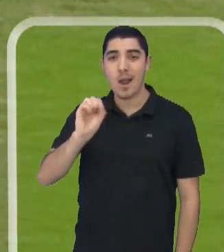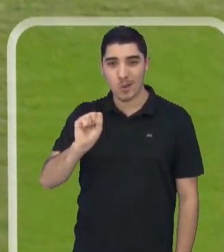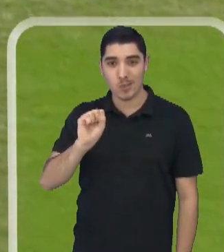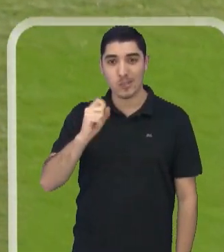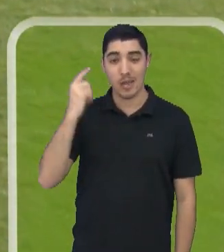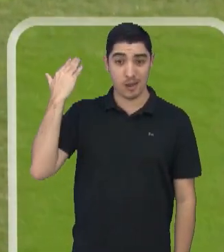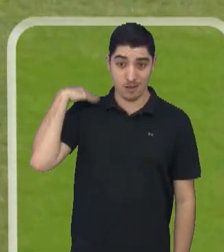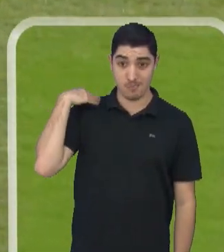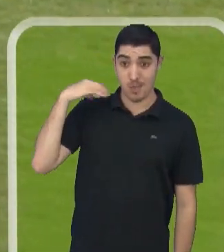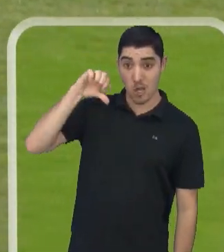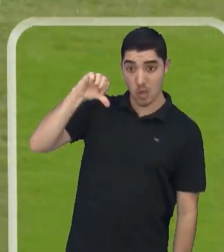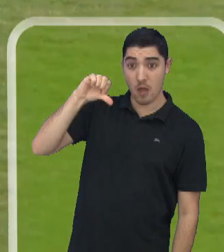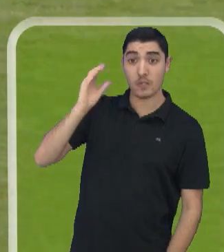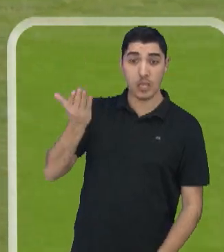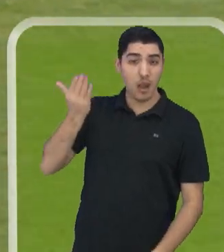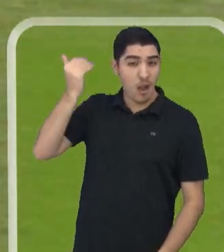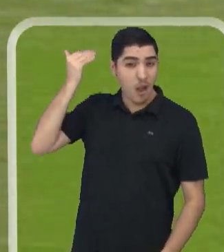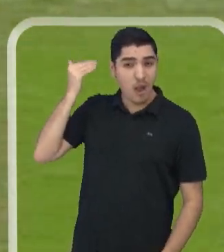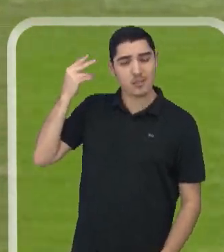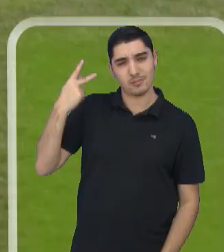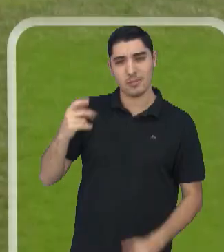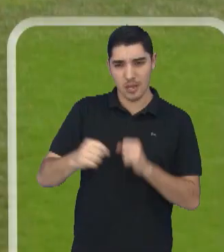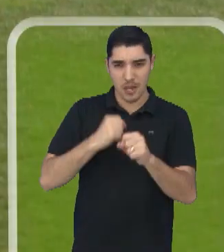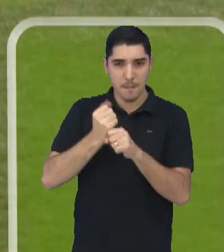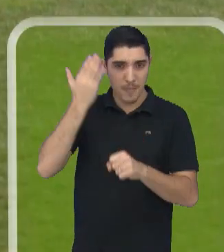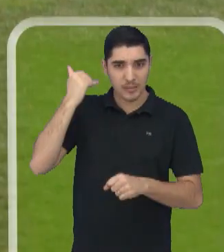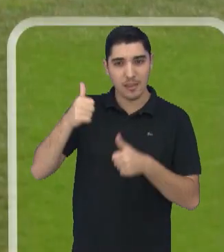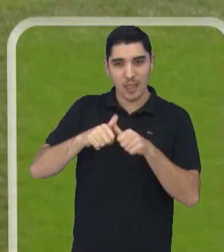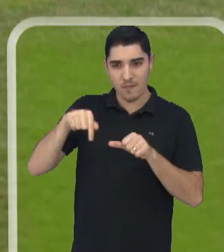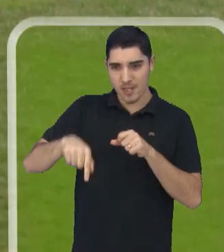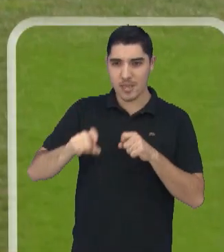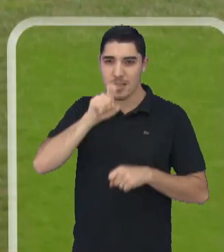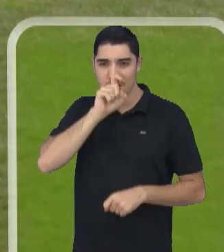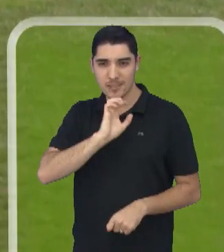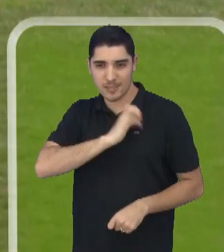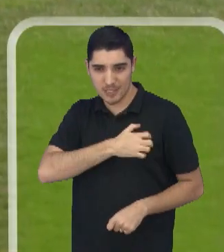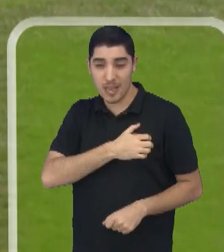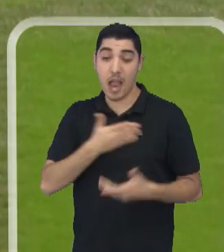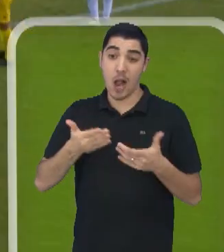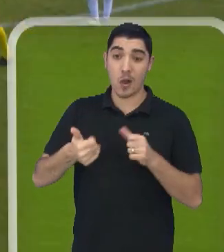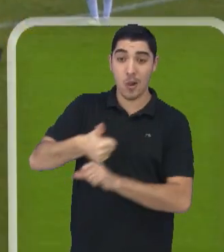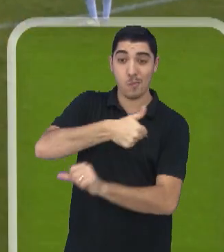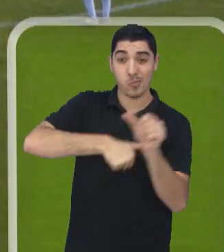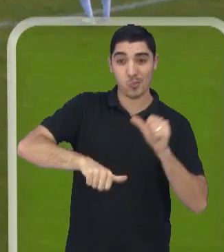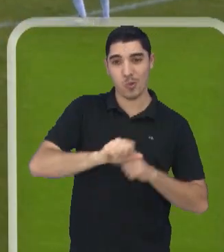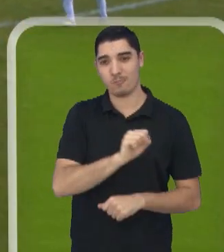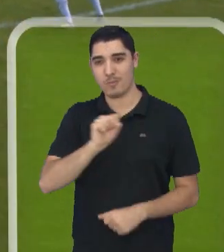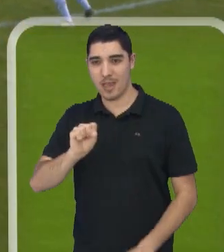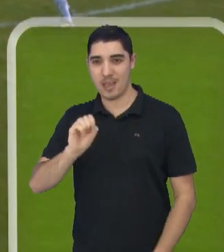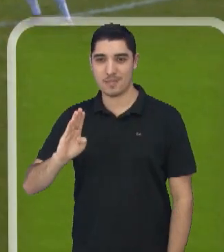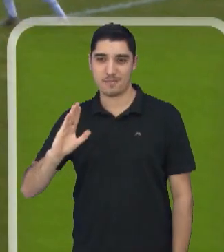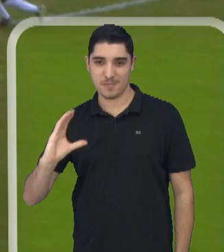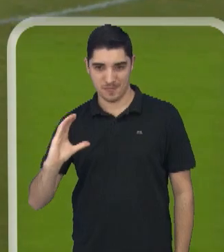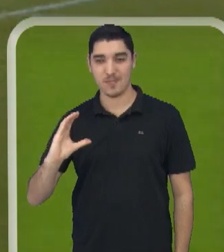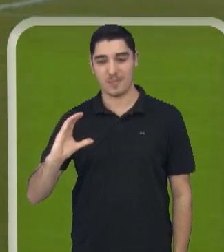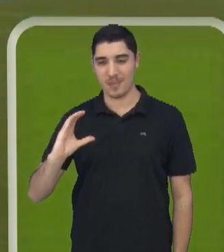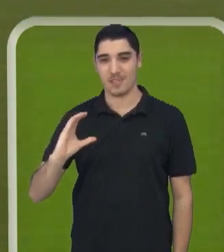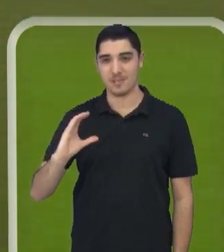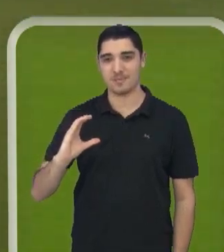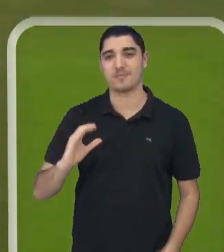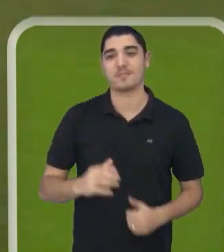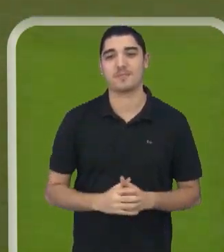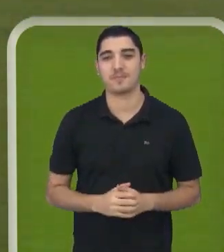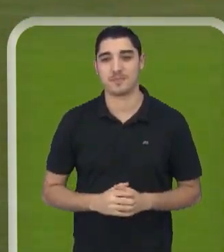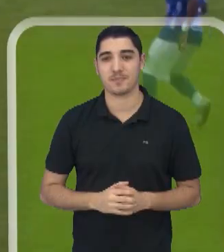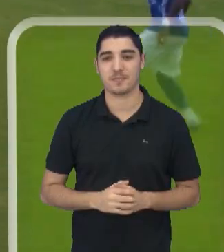fez um bom campeonato pelo São José no ano passado e que hoje está do outro lado, defendendo as cores do Esporte Clube